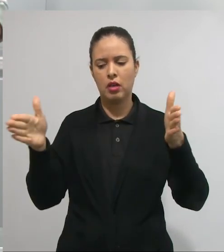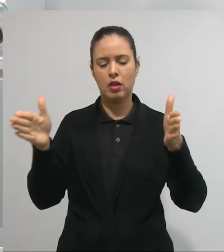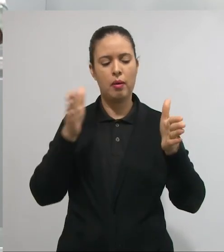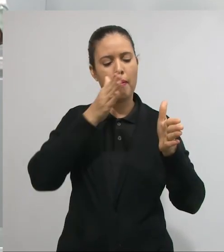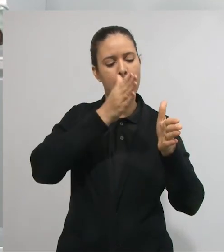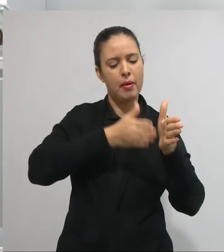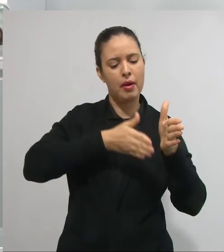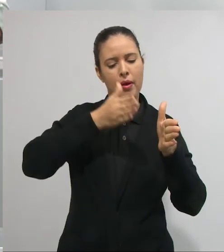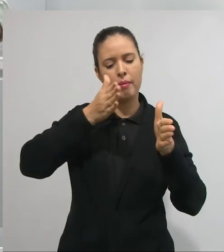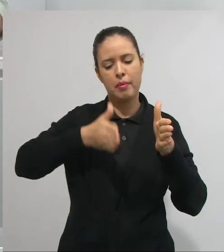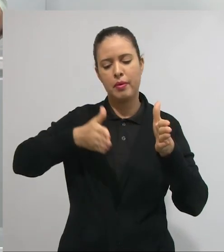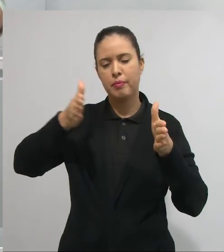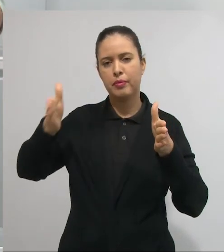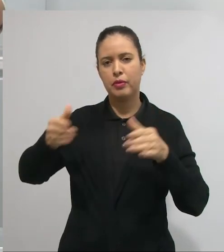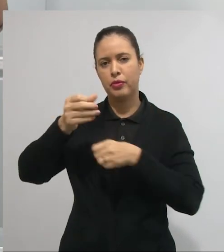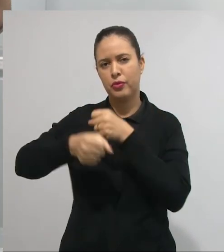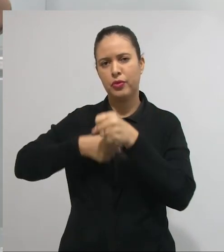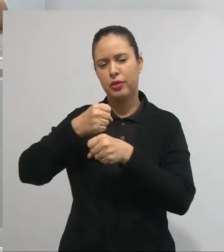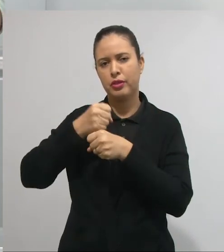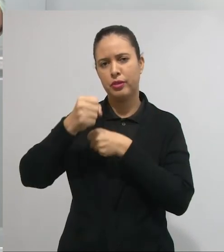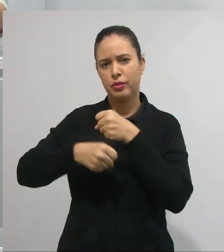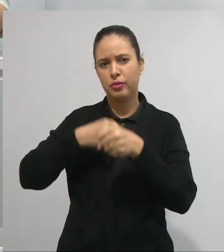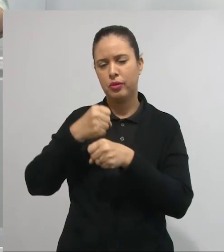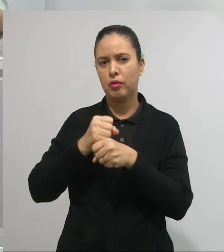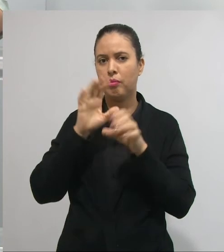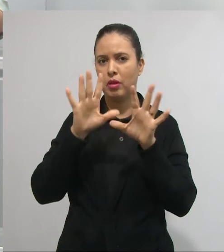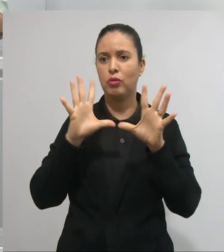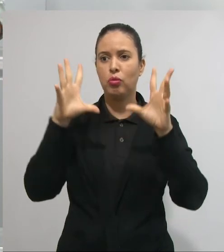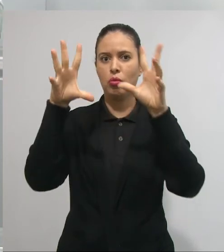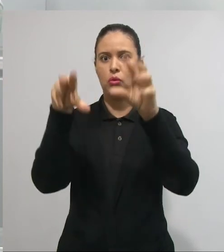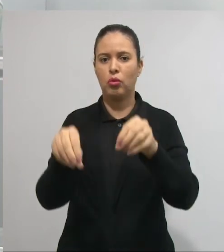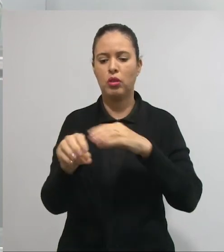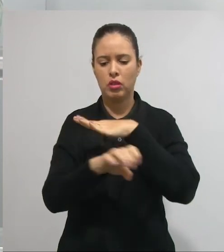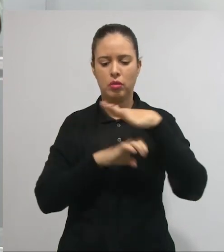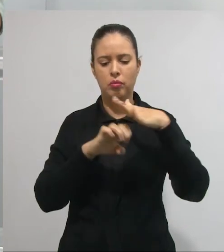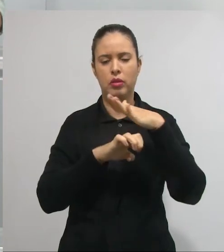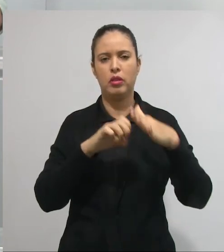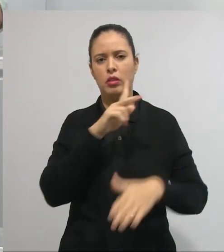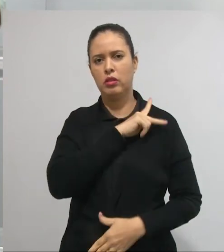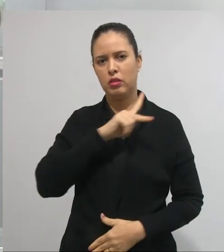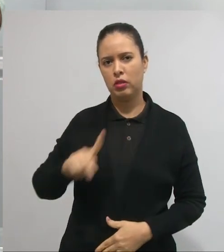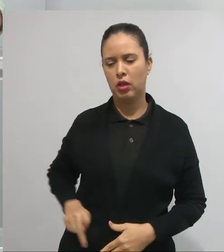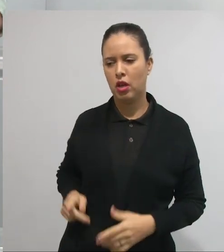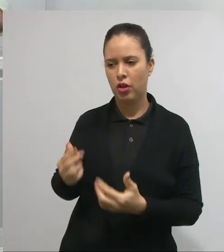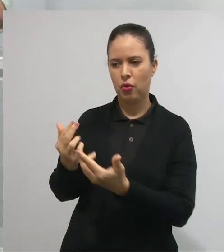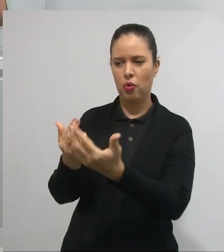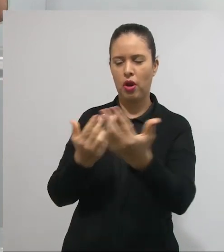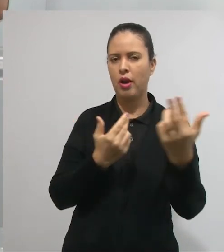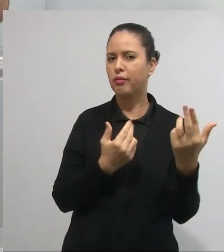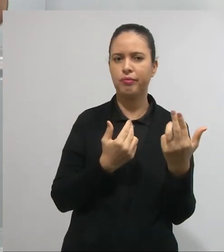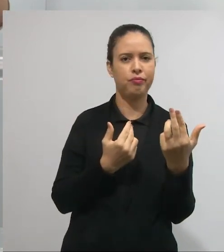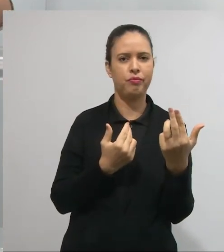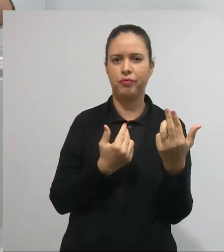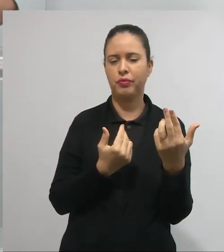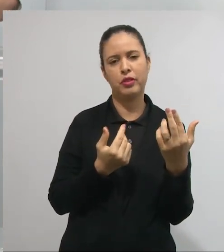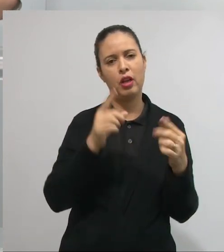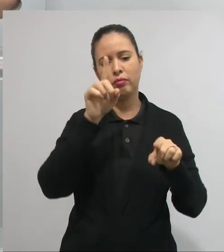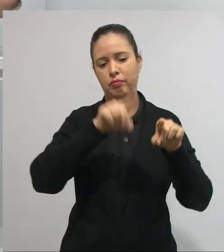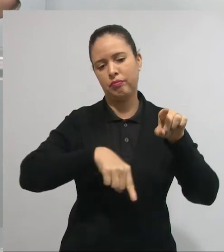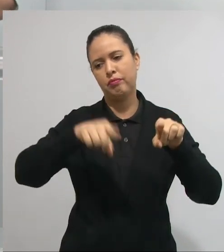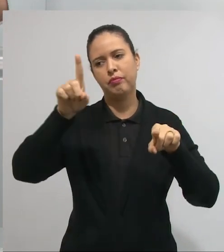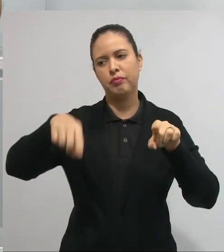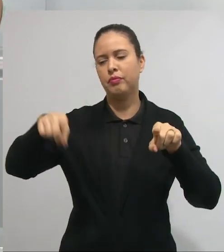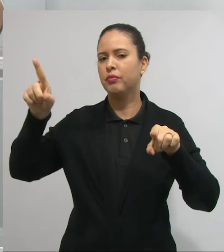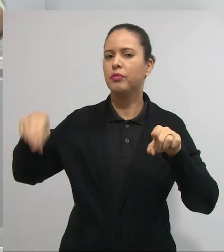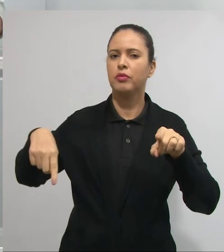acontecendo ao longo do tempo, mas nem todos são iguais, né? E algumas estão em níveis